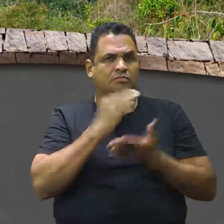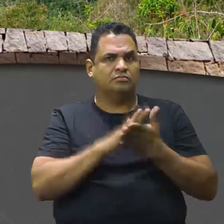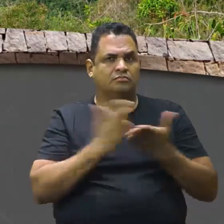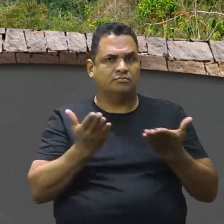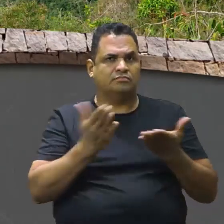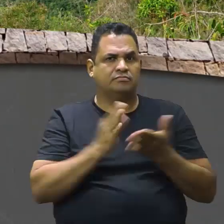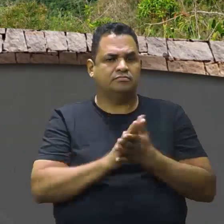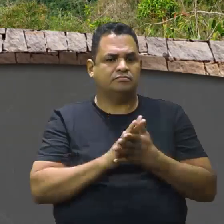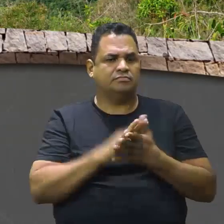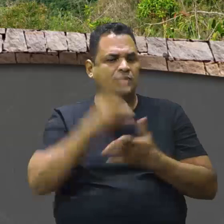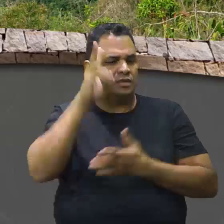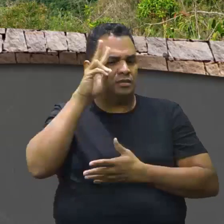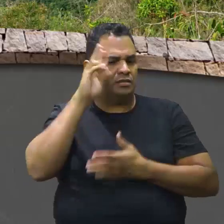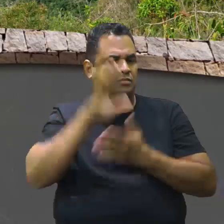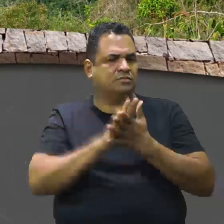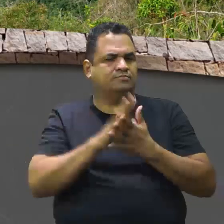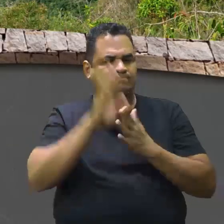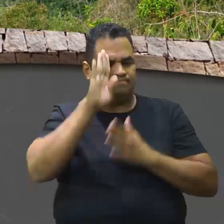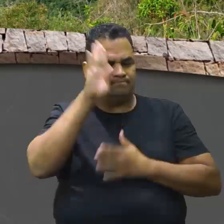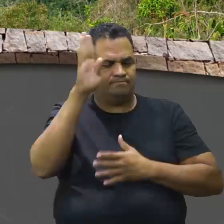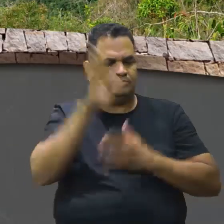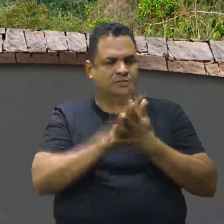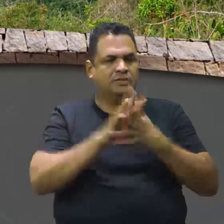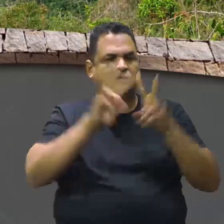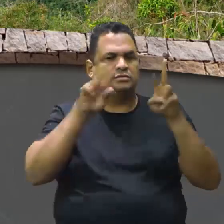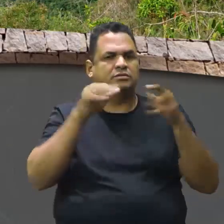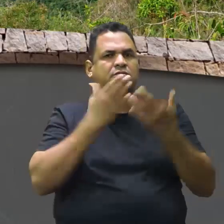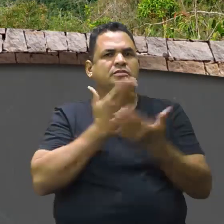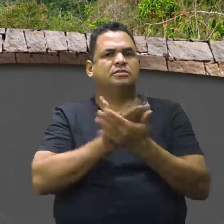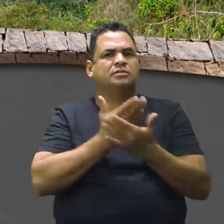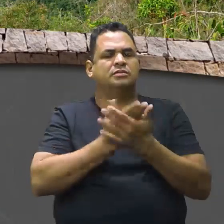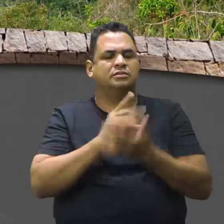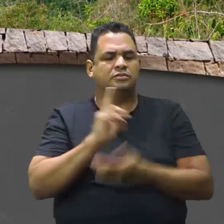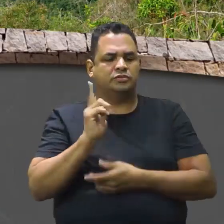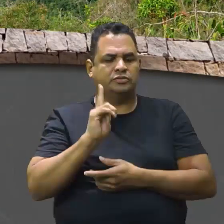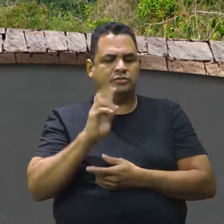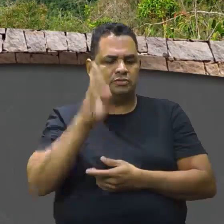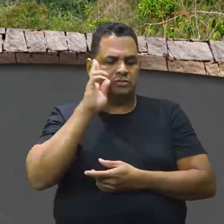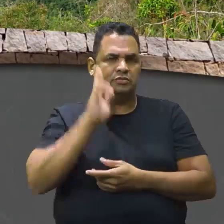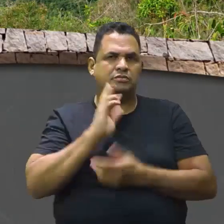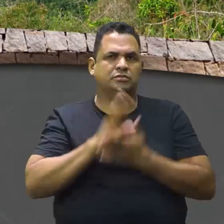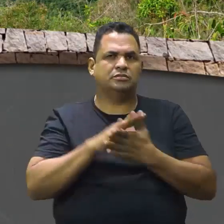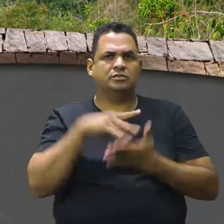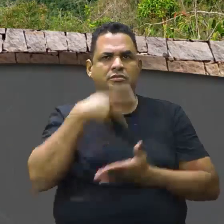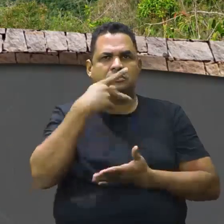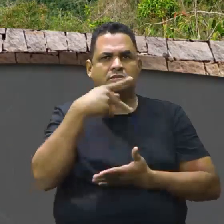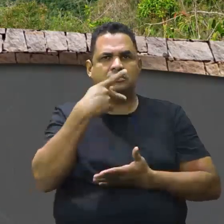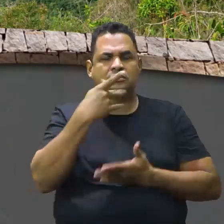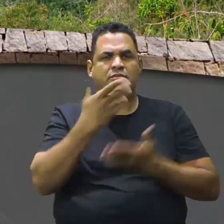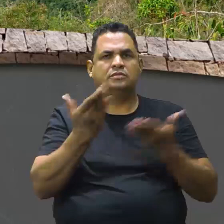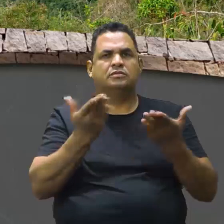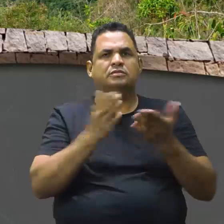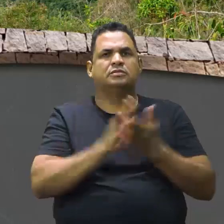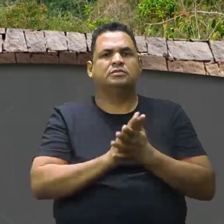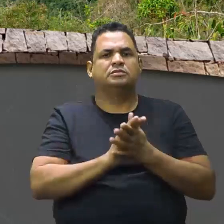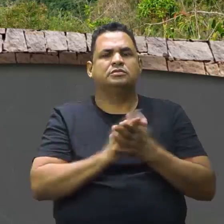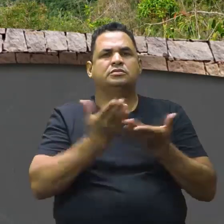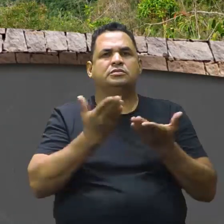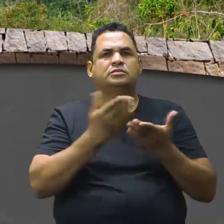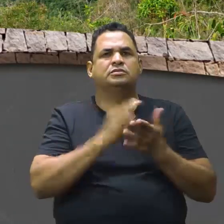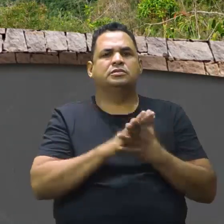de recapitular os principais pontos da nossa aula aí de Geografia de Rondônia, que falamos sobre a questão dos